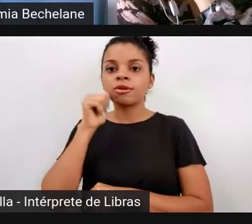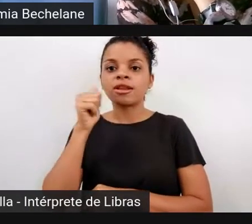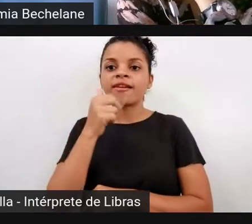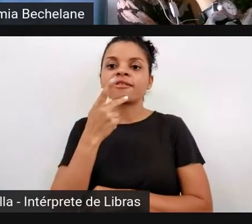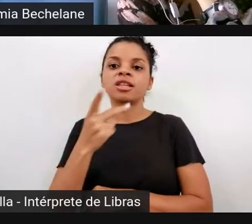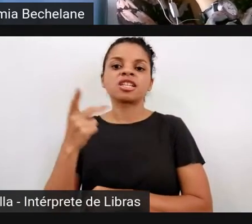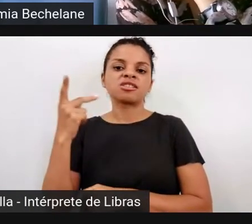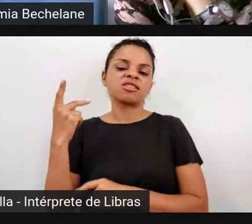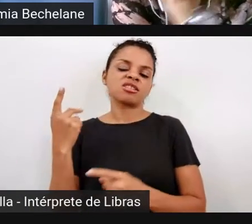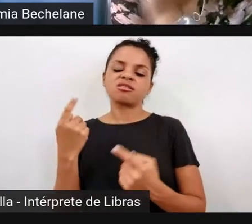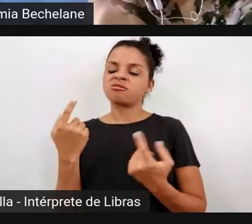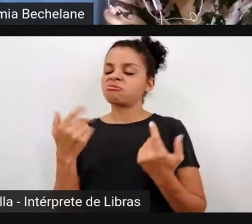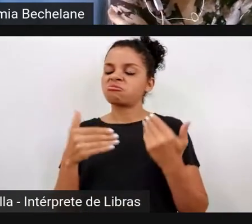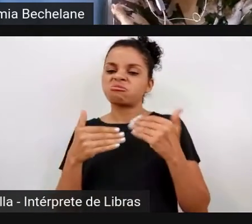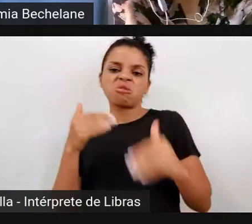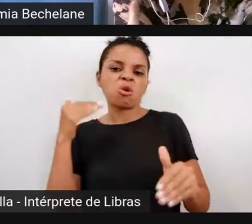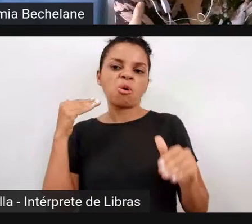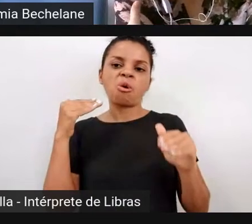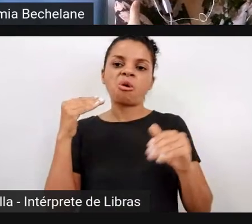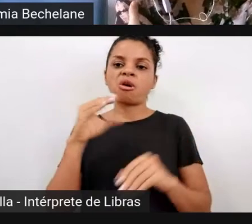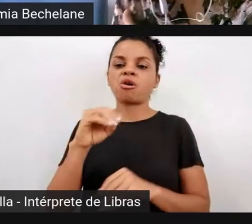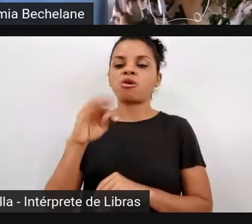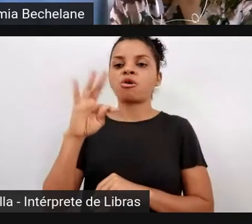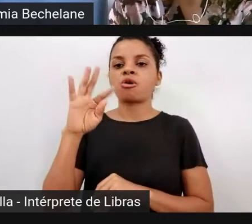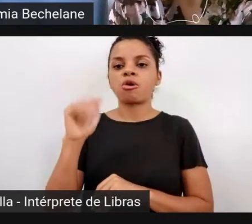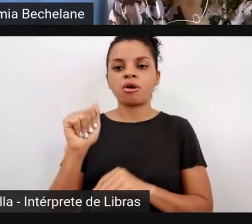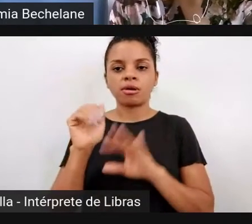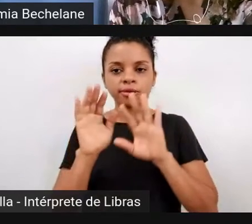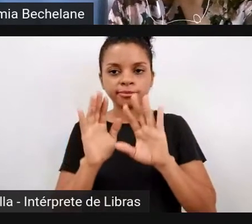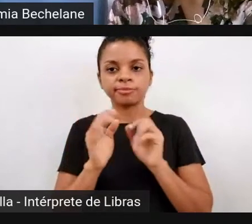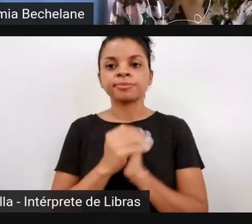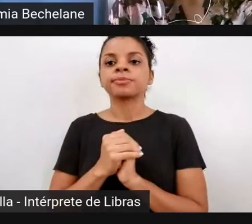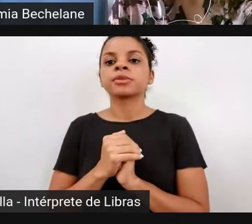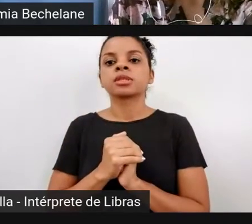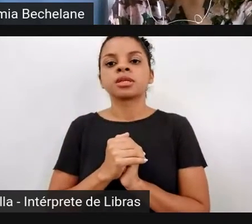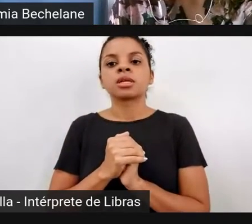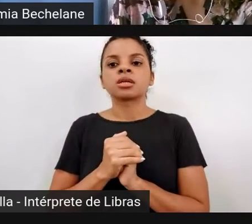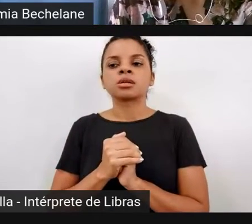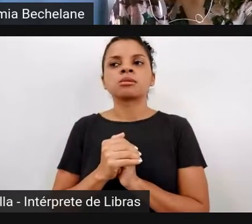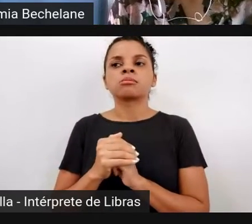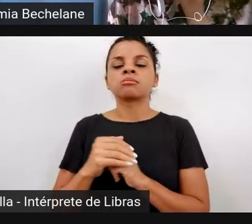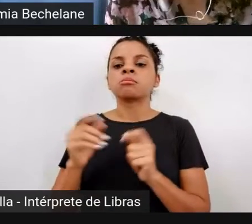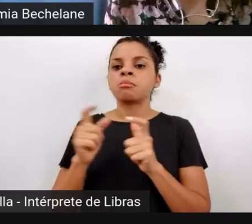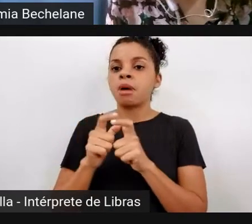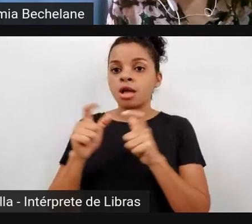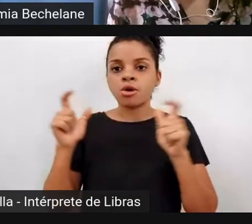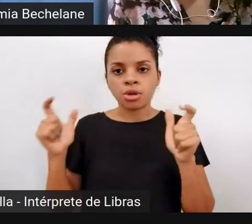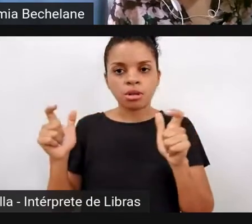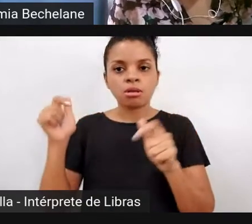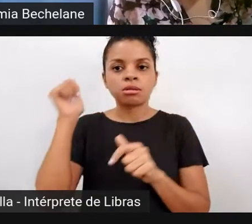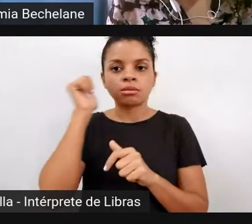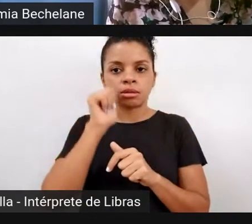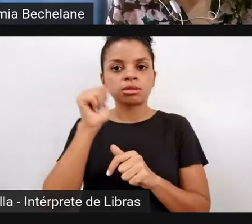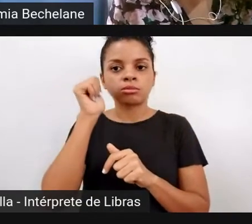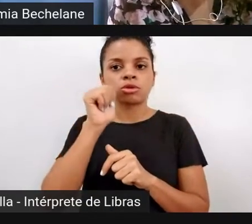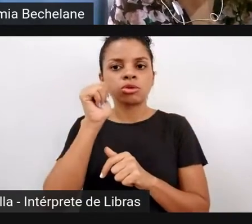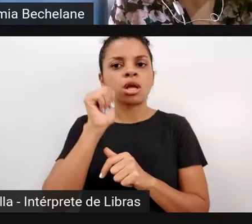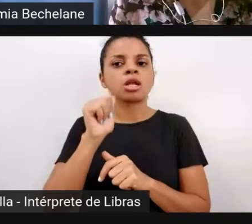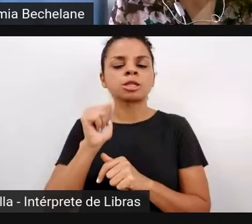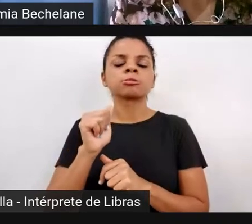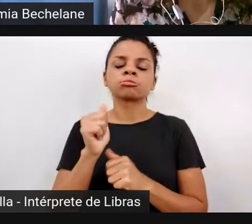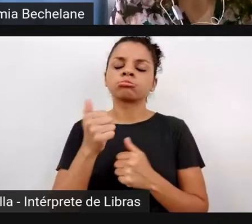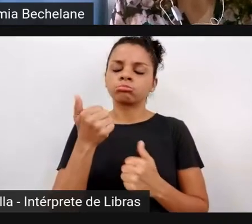não é exatamente o meu ponto. Quase todas que eu vejo são a favor, eu particularmente também sou a favor da política de